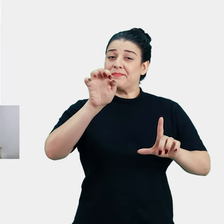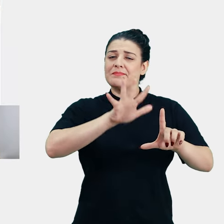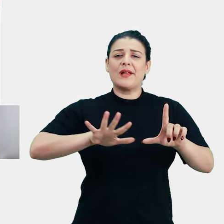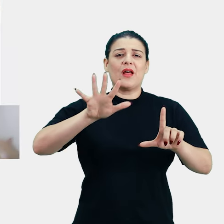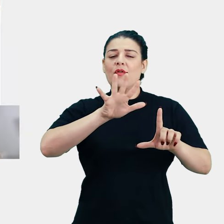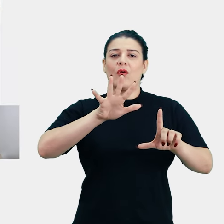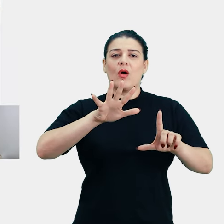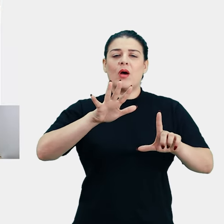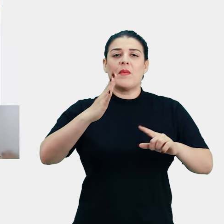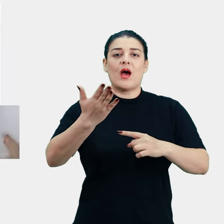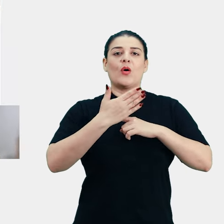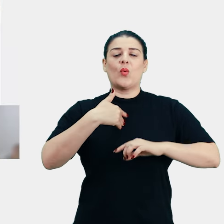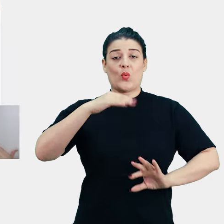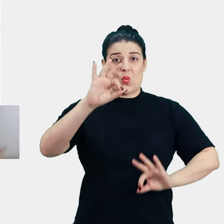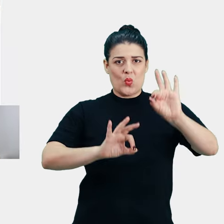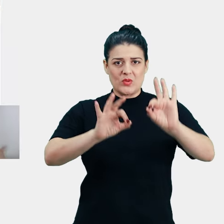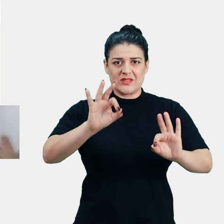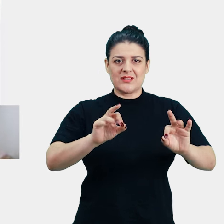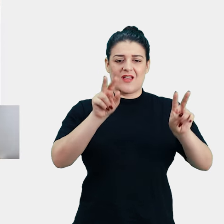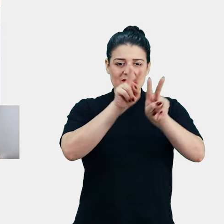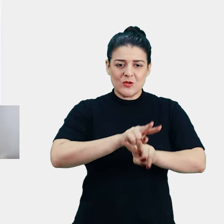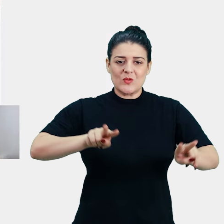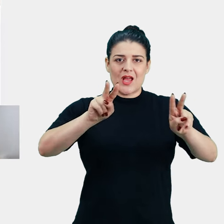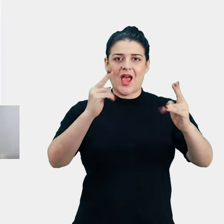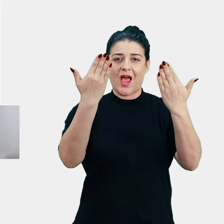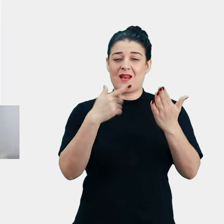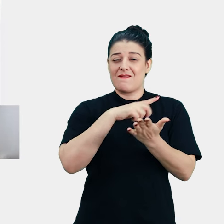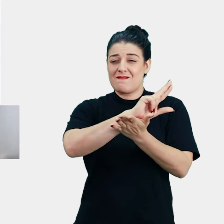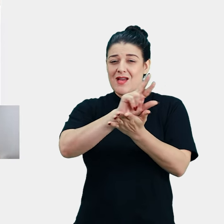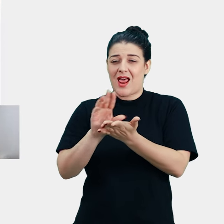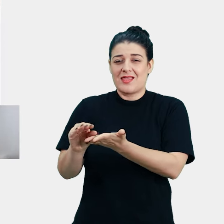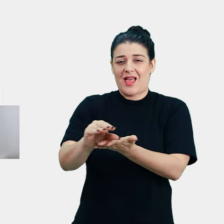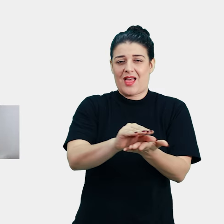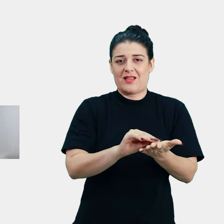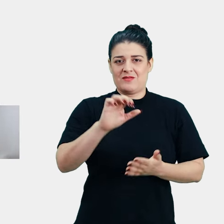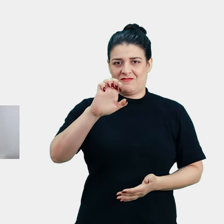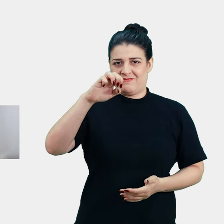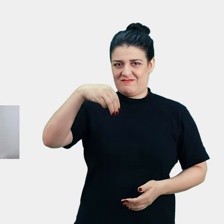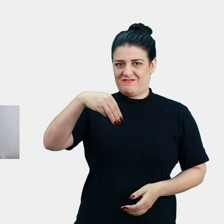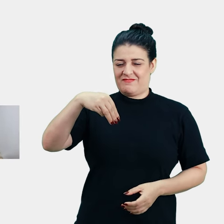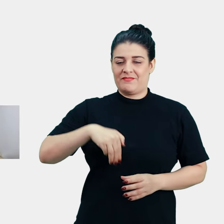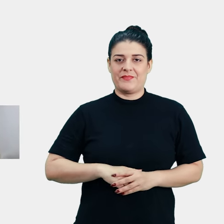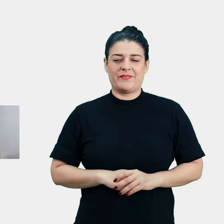plataforma, ela nos permite organizar, visualizar e analisar um grande conjunto de dados de espectrometria de massas.